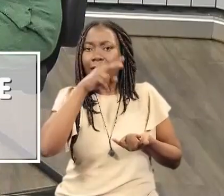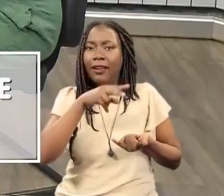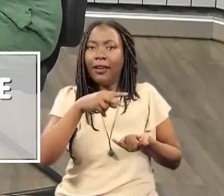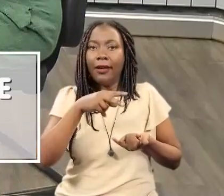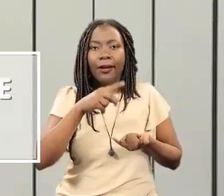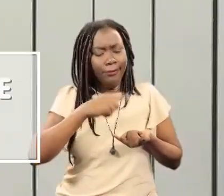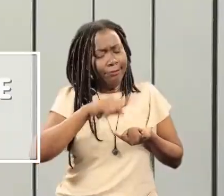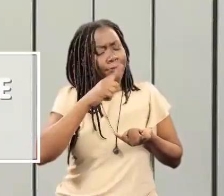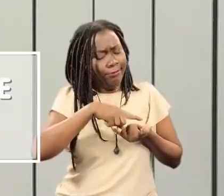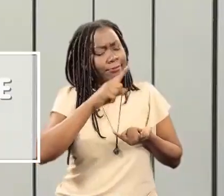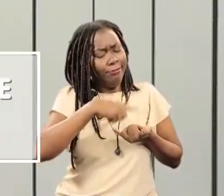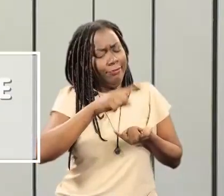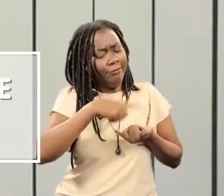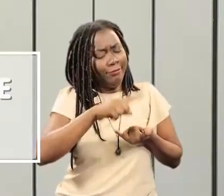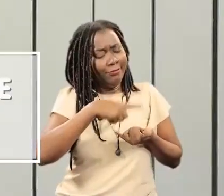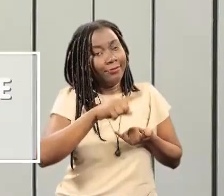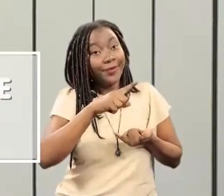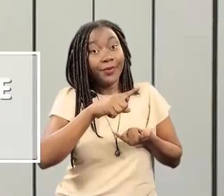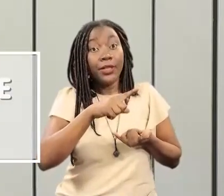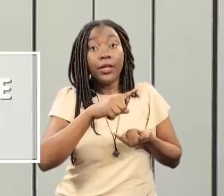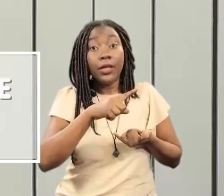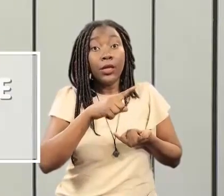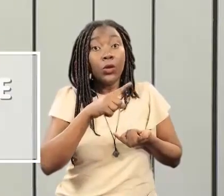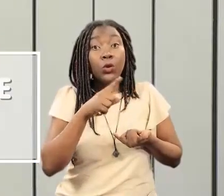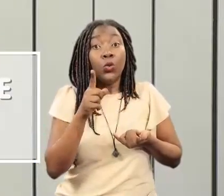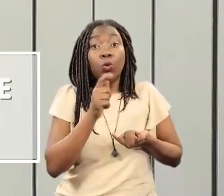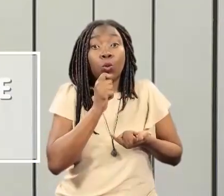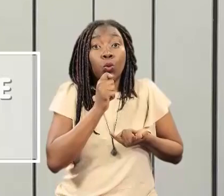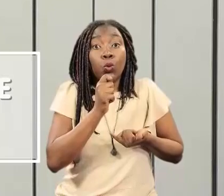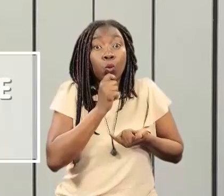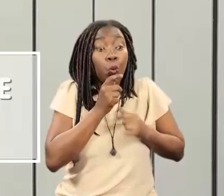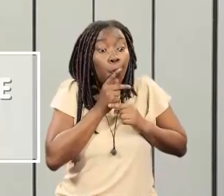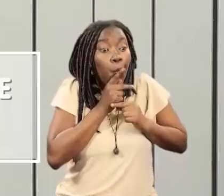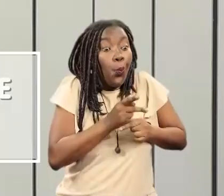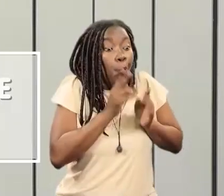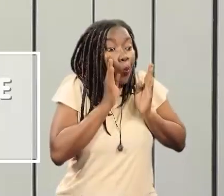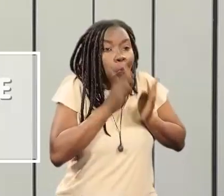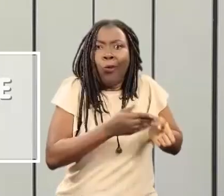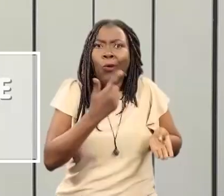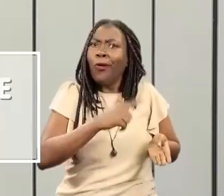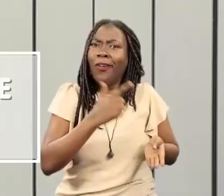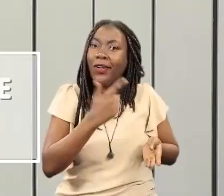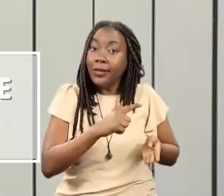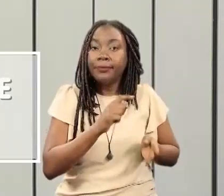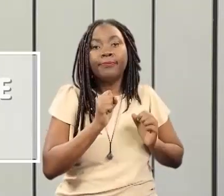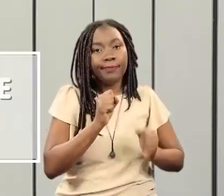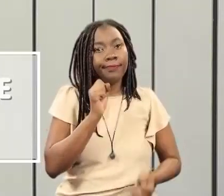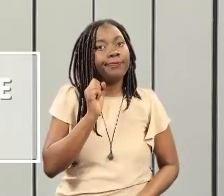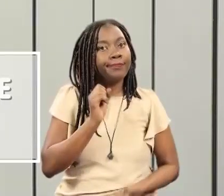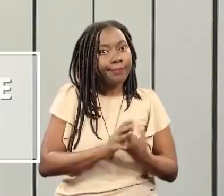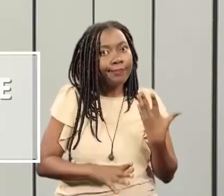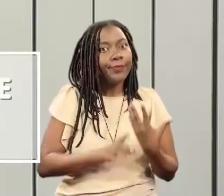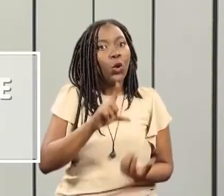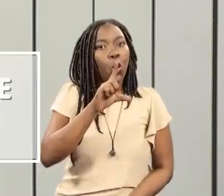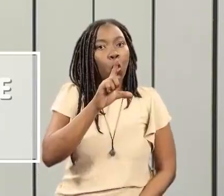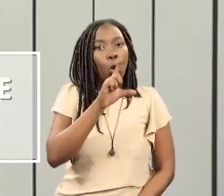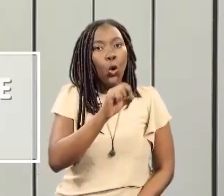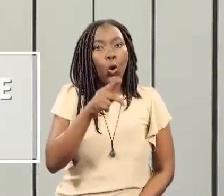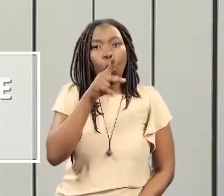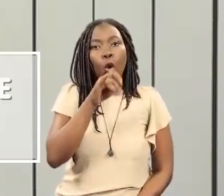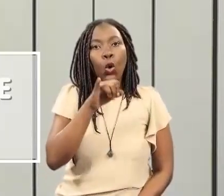arrasta para cima, sem buscar algo determinado, né? Isso pode gerar aí um looping